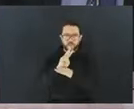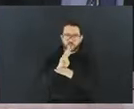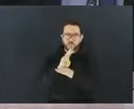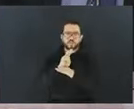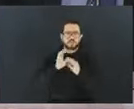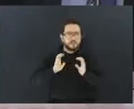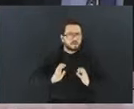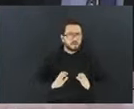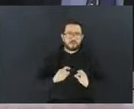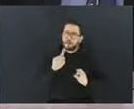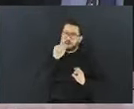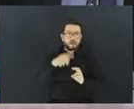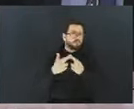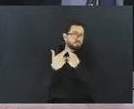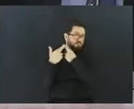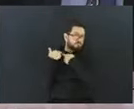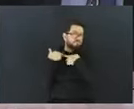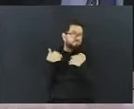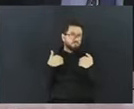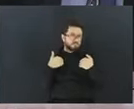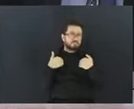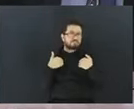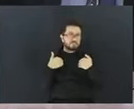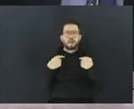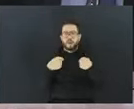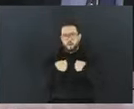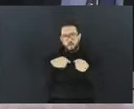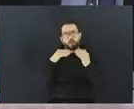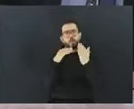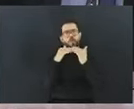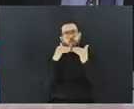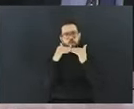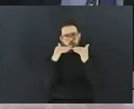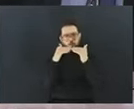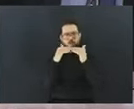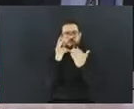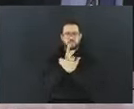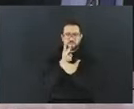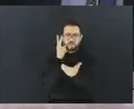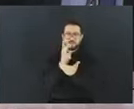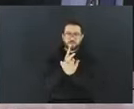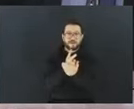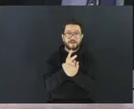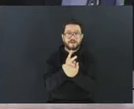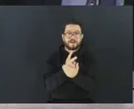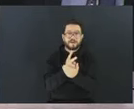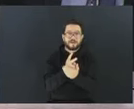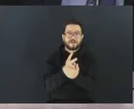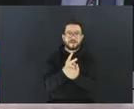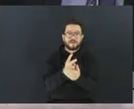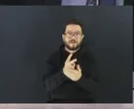Então, eu sou muito favorável a isso, né, porque a gente consegue... Nós não conseguimos estar em todos os momentos, né, em todos os locais ao mesmo